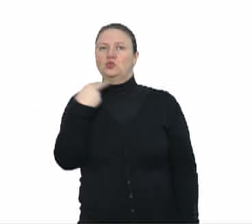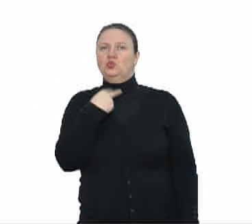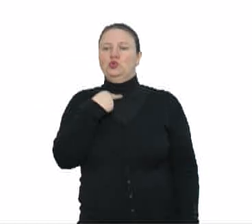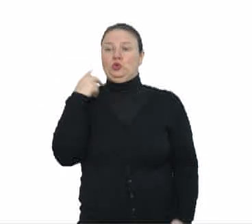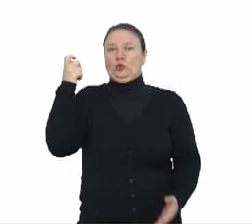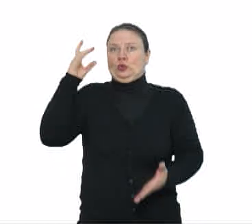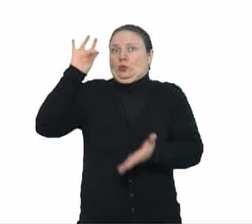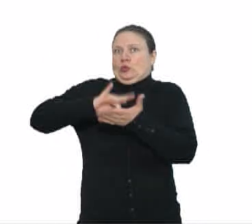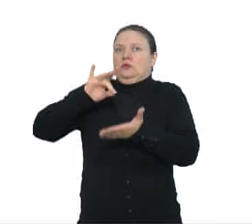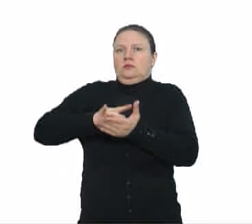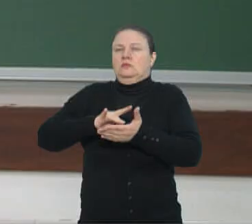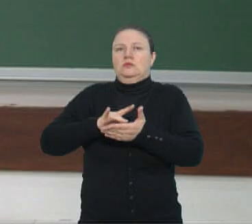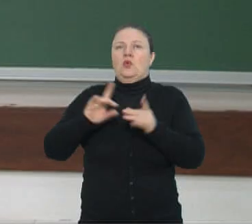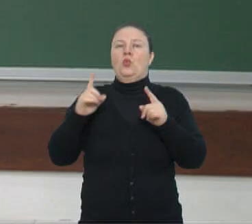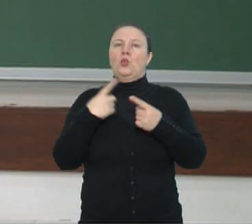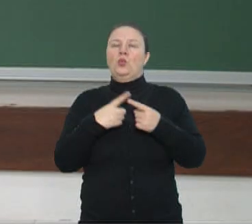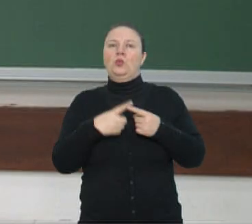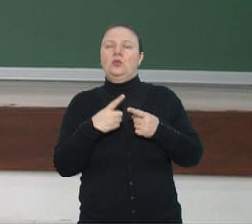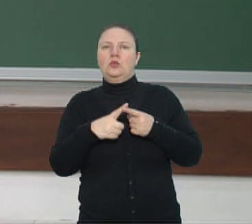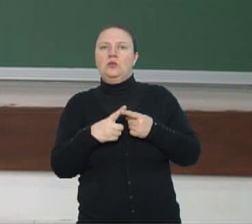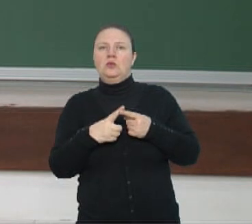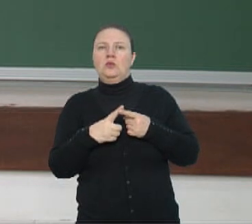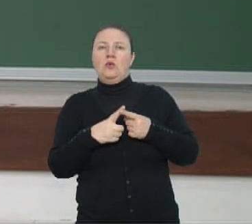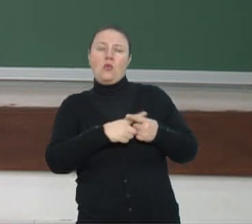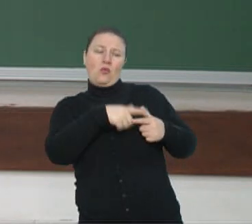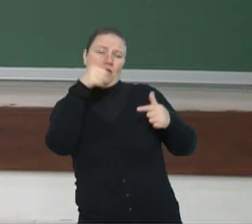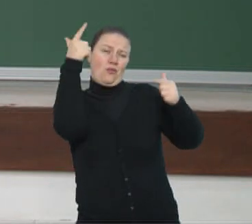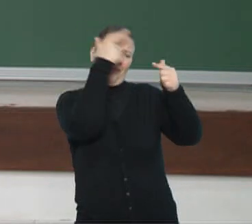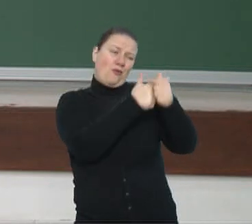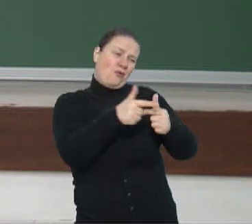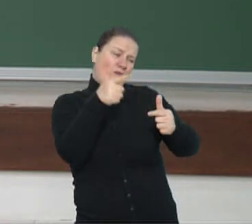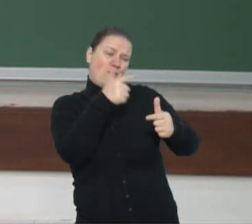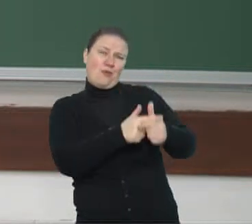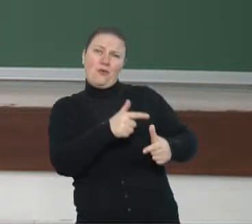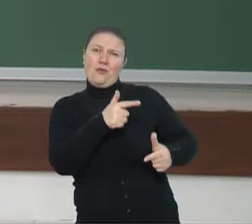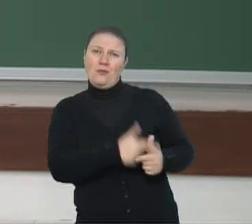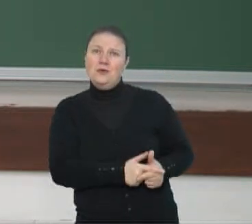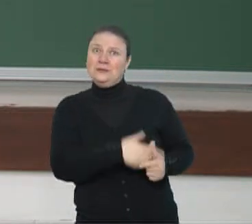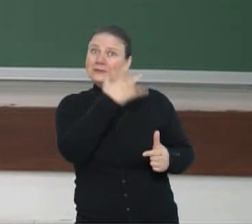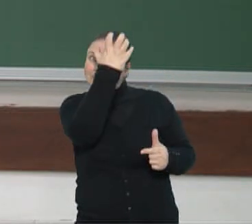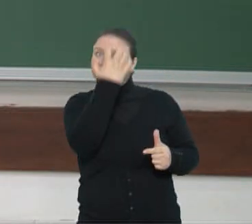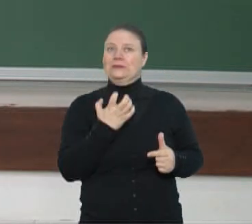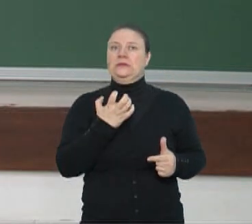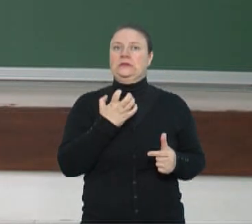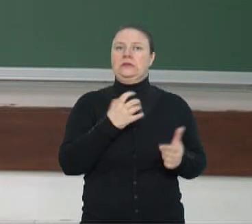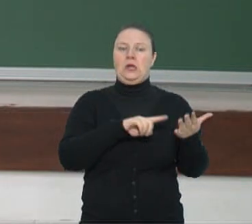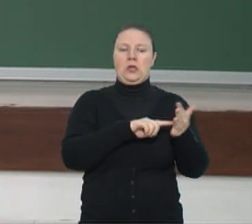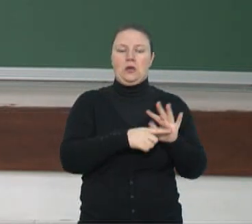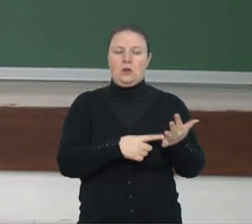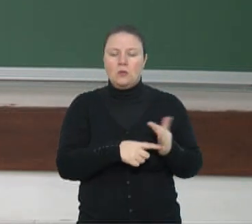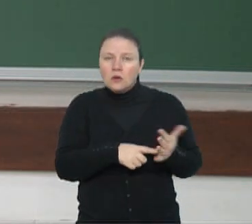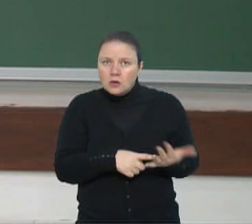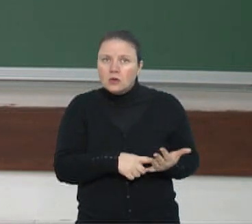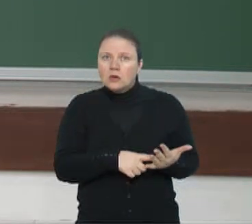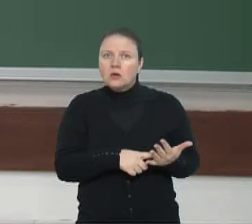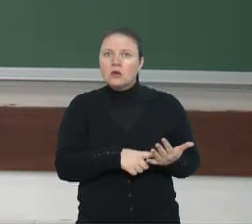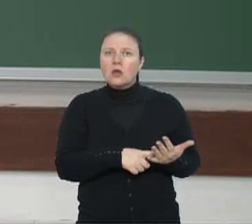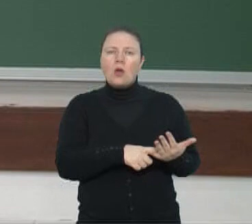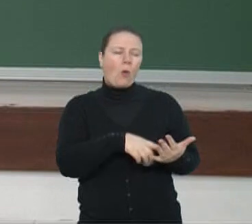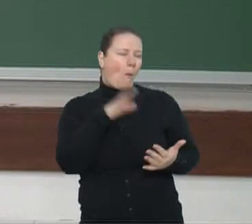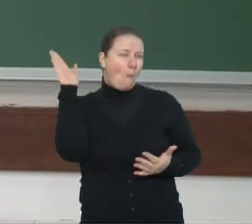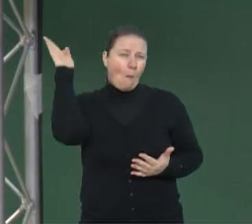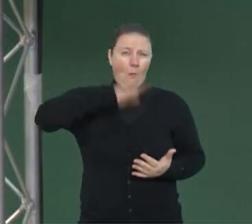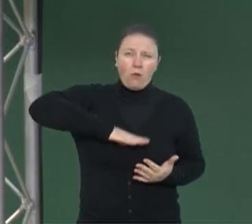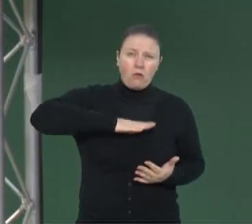que eles vão defender? Eles vão achar que o grande vilão da situação do trabalhador era a máquina. A máquina que estava fazendo todo o mal para o